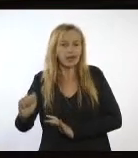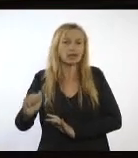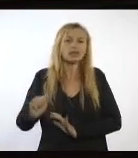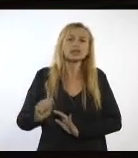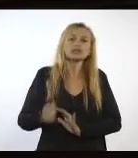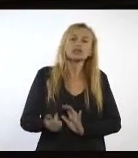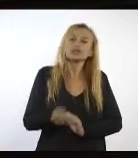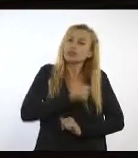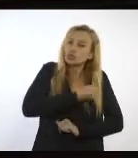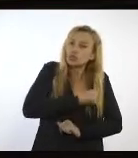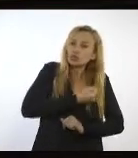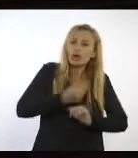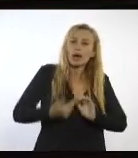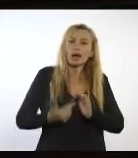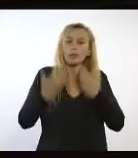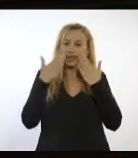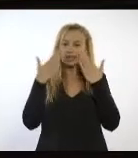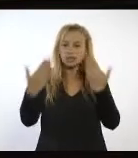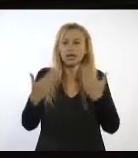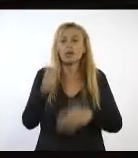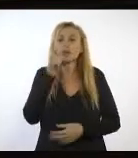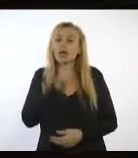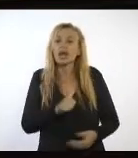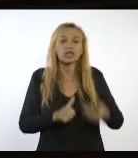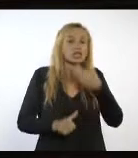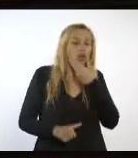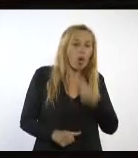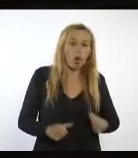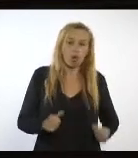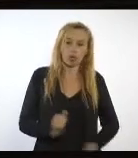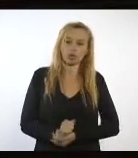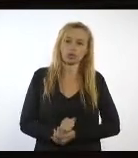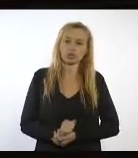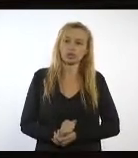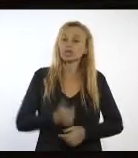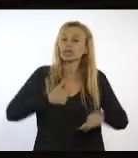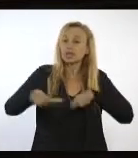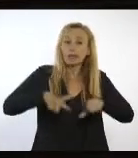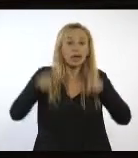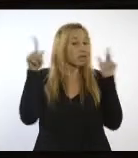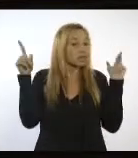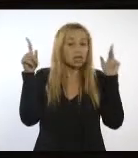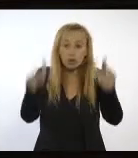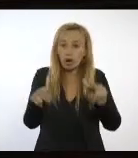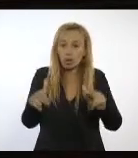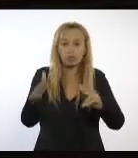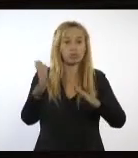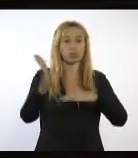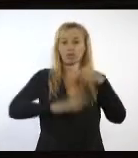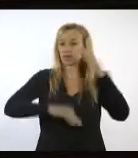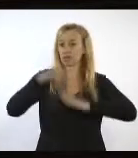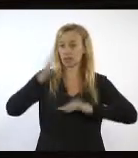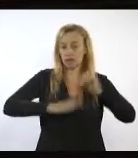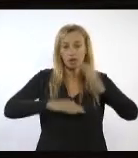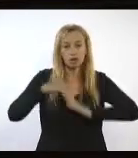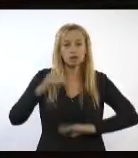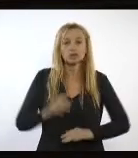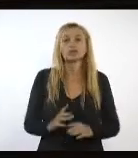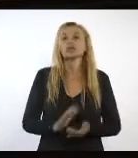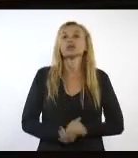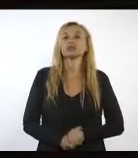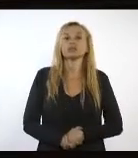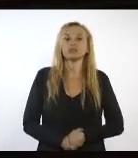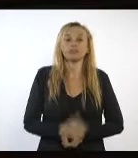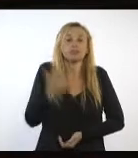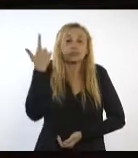dados apresentados com mulheres e homens desempenhando a mesma função. Ou seja,